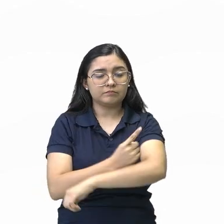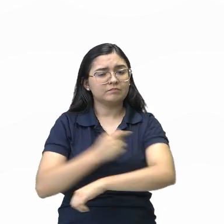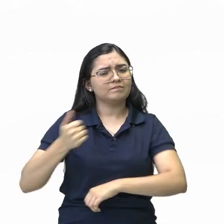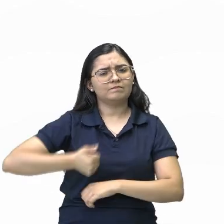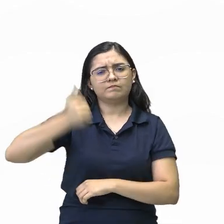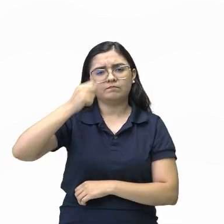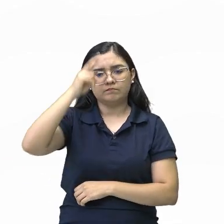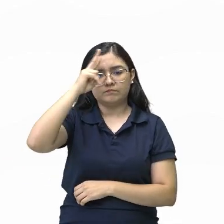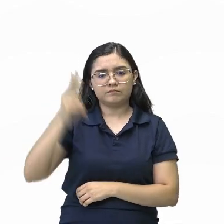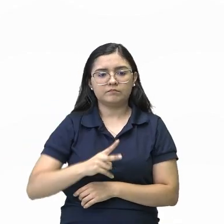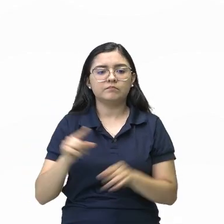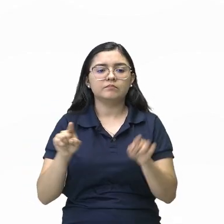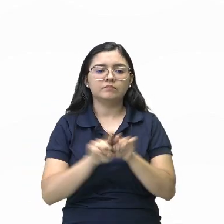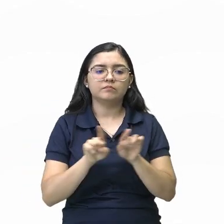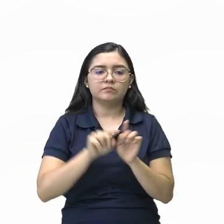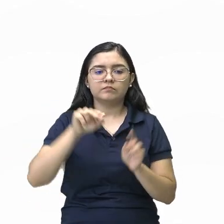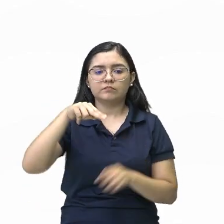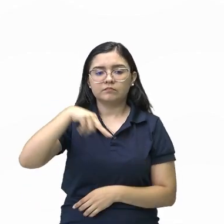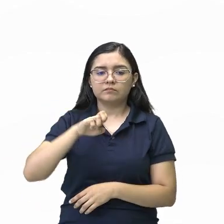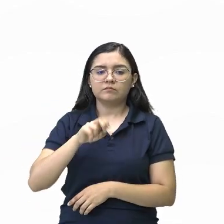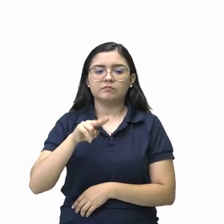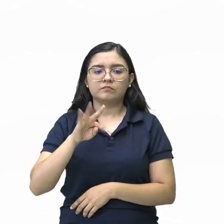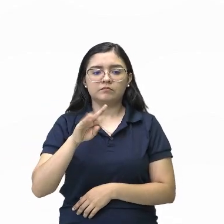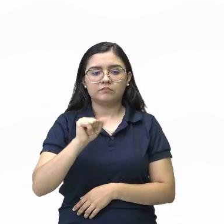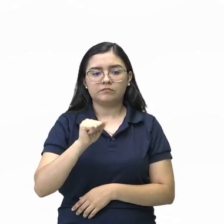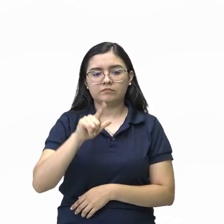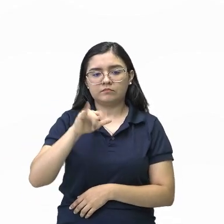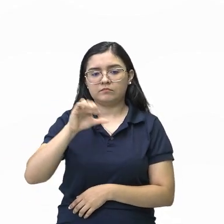temos aí o neutralismo de Kimura, que é uma